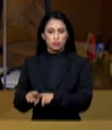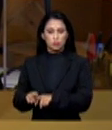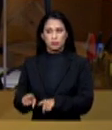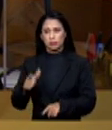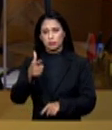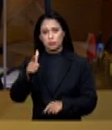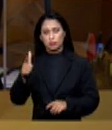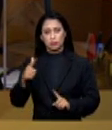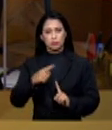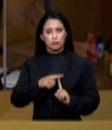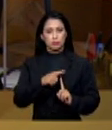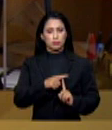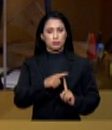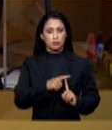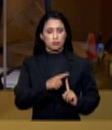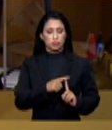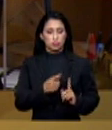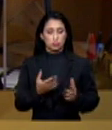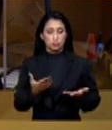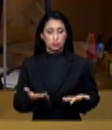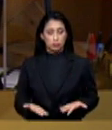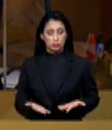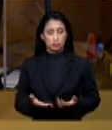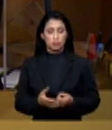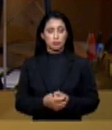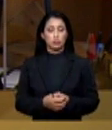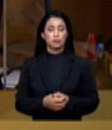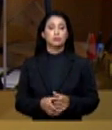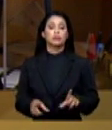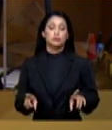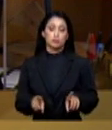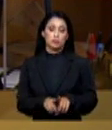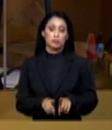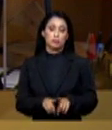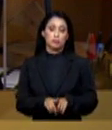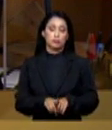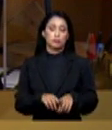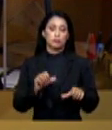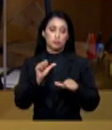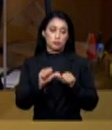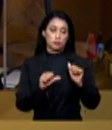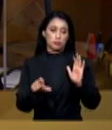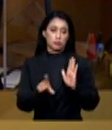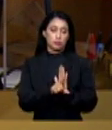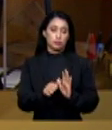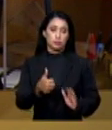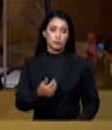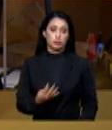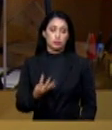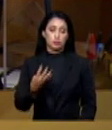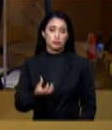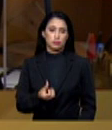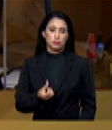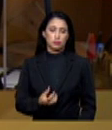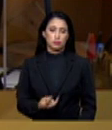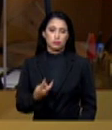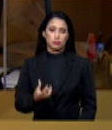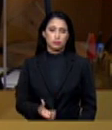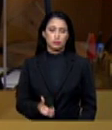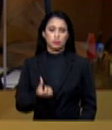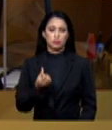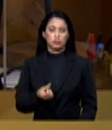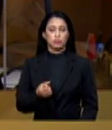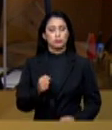ou outro instrumento de natureza precária assim com a edição da Lei 14026 por centos